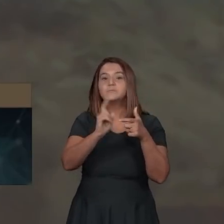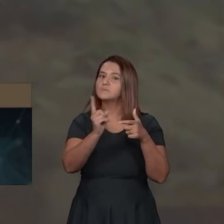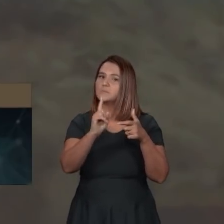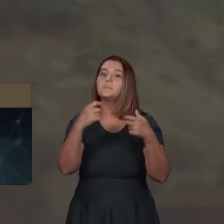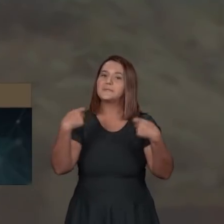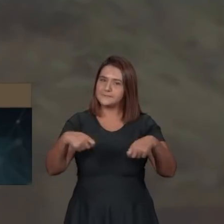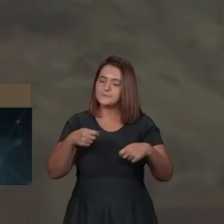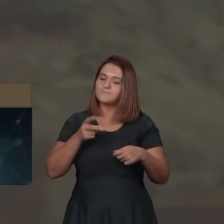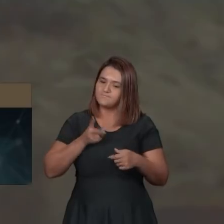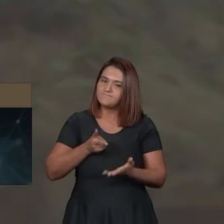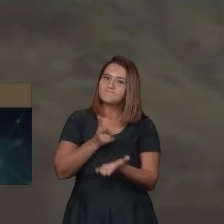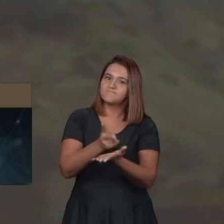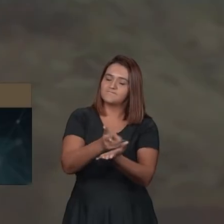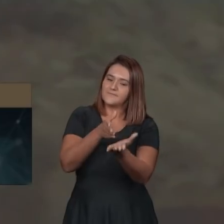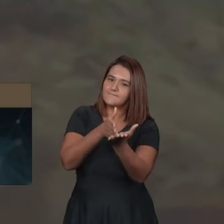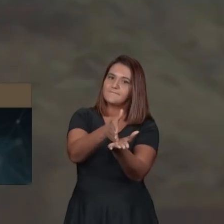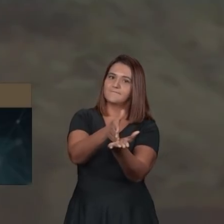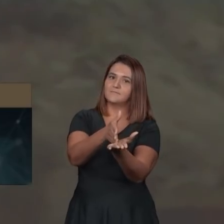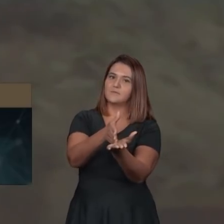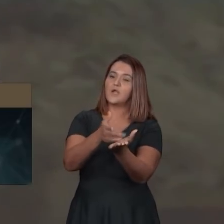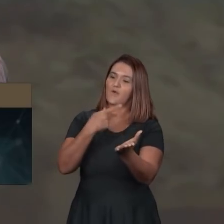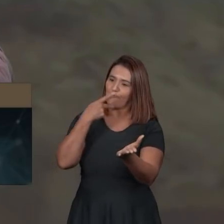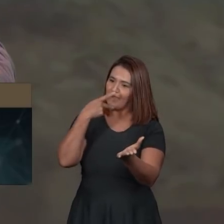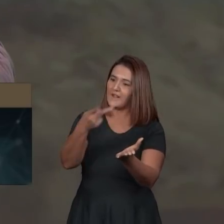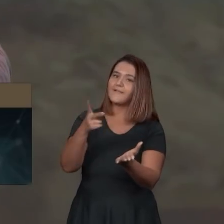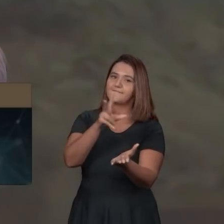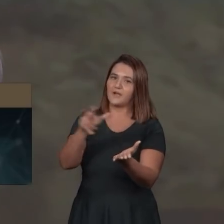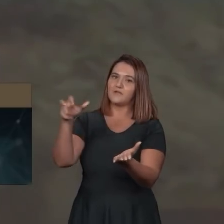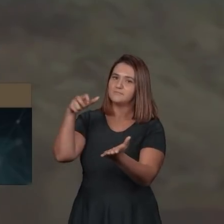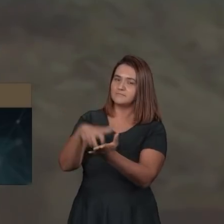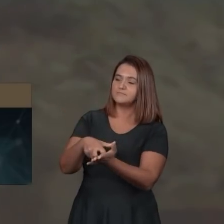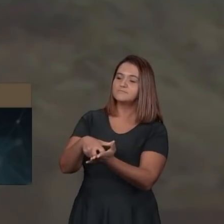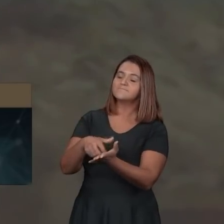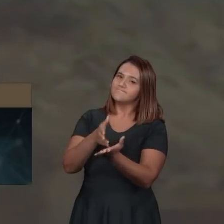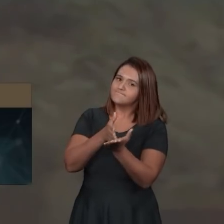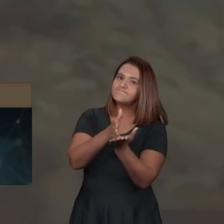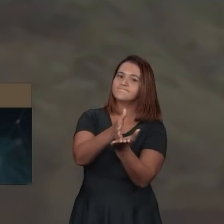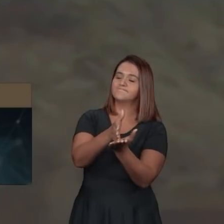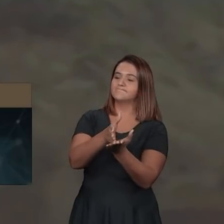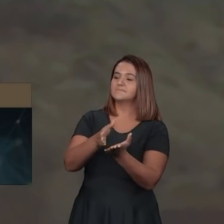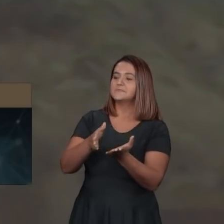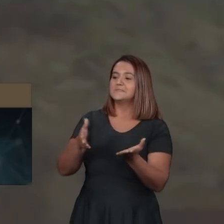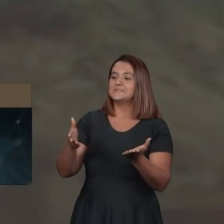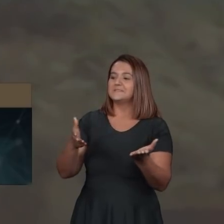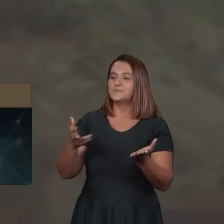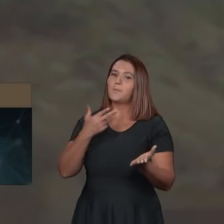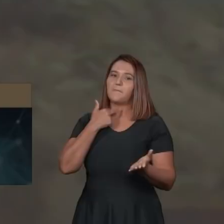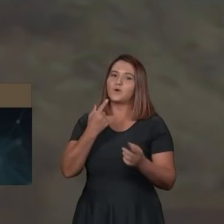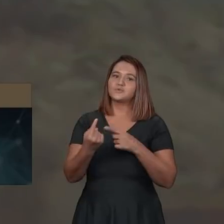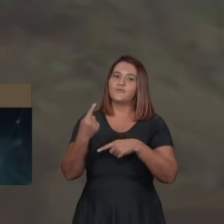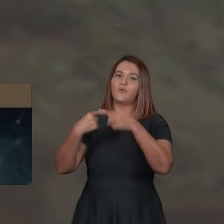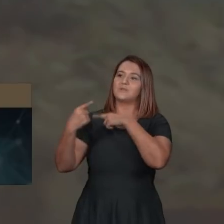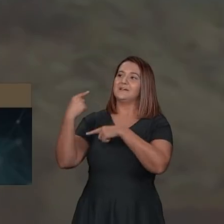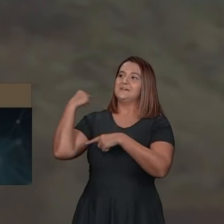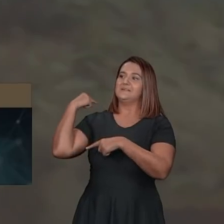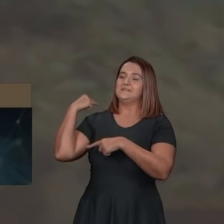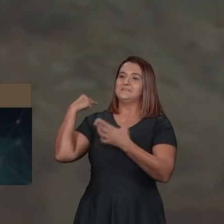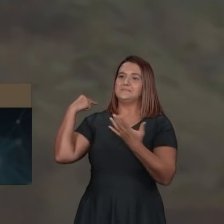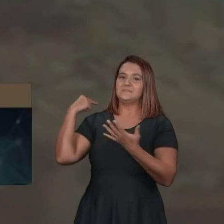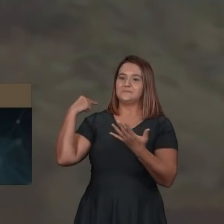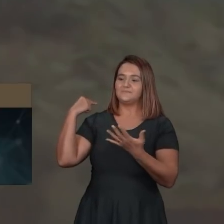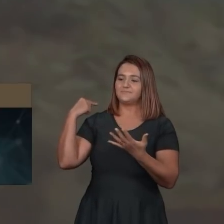sendo parcial. Mas se também você arranca os olhos do filho sem atentar para os seus rogos